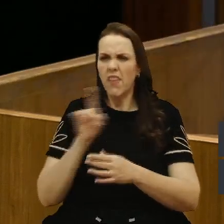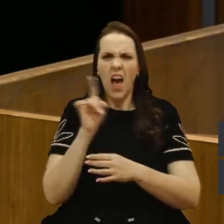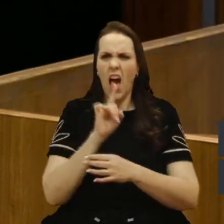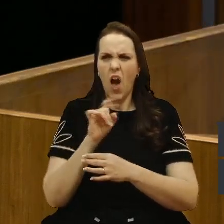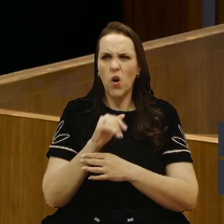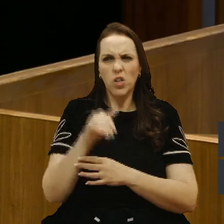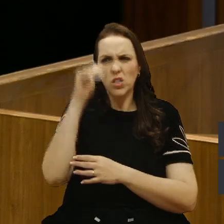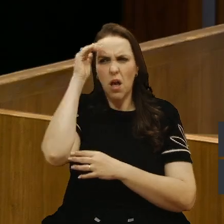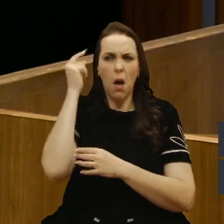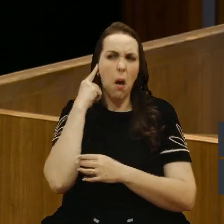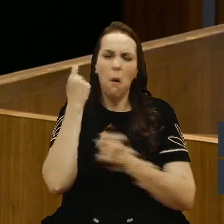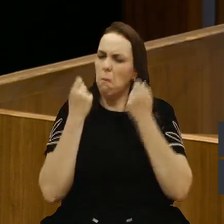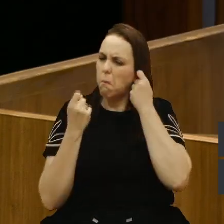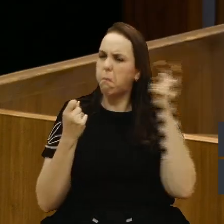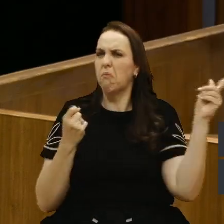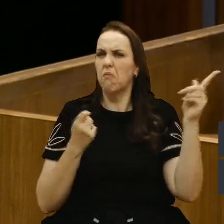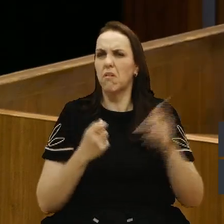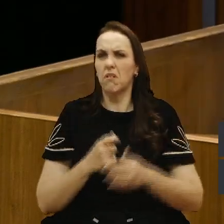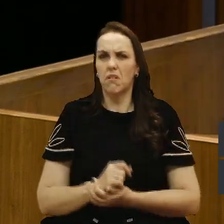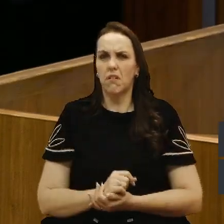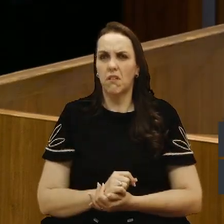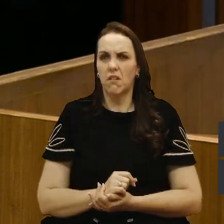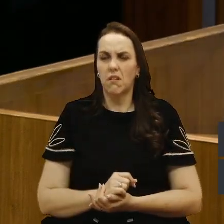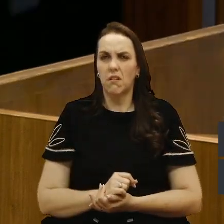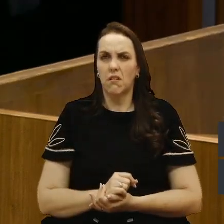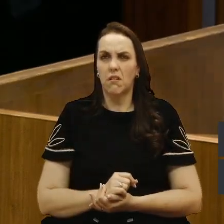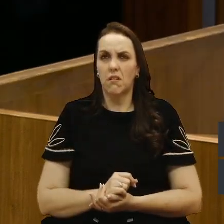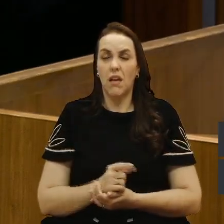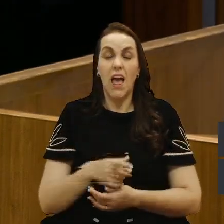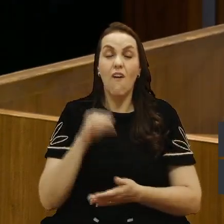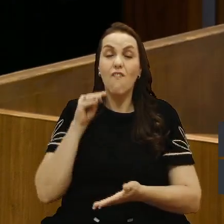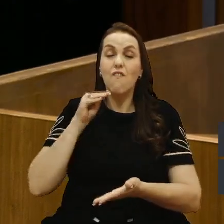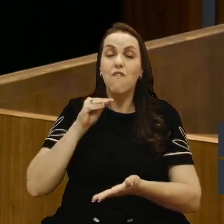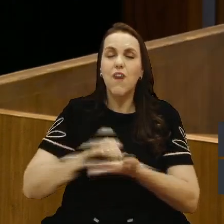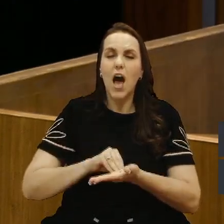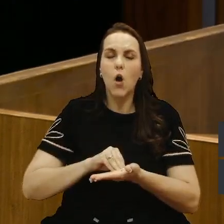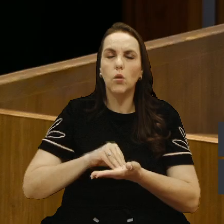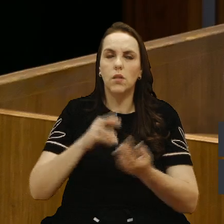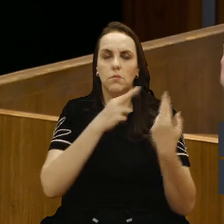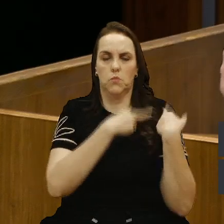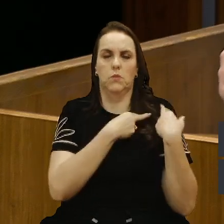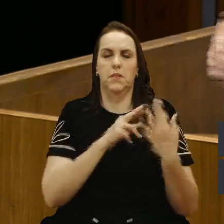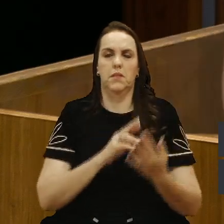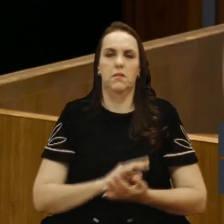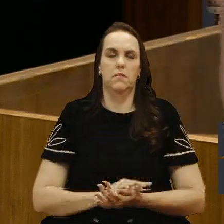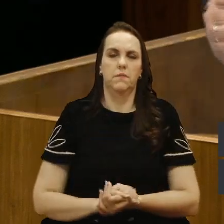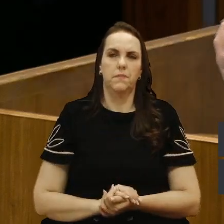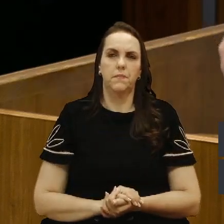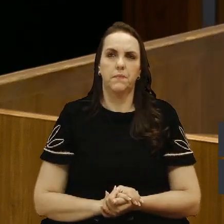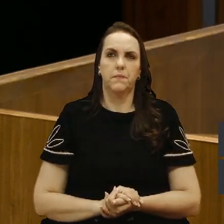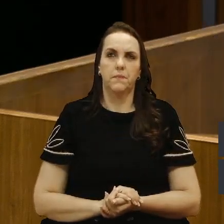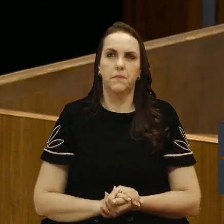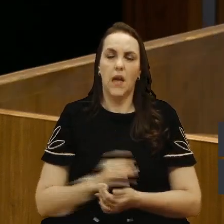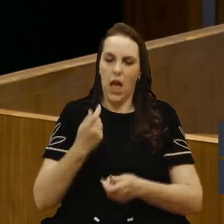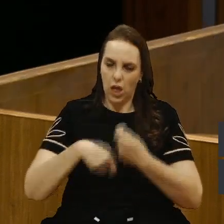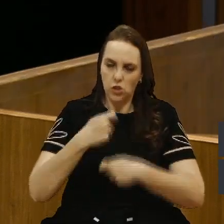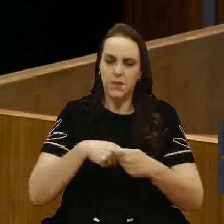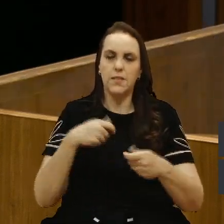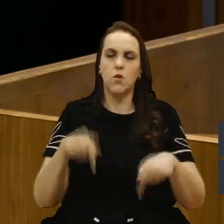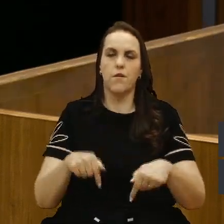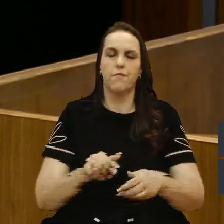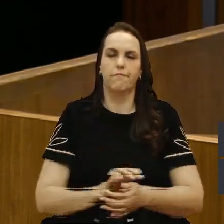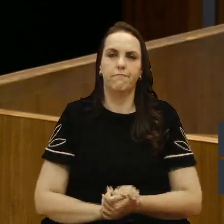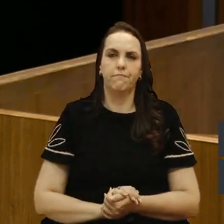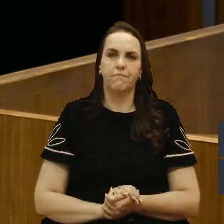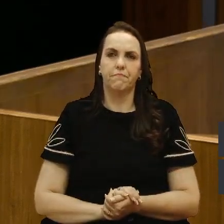por um ouvido e saem pelo outro. É uma falta de responsabilidade dessa administração. E